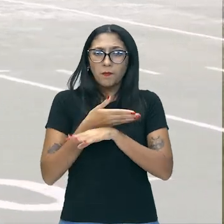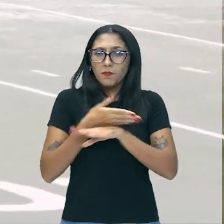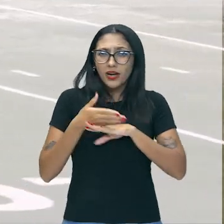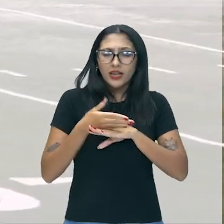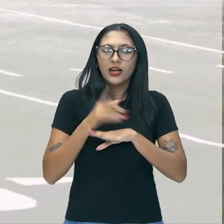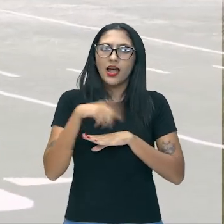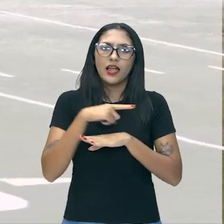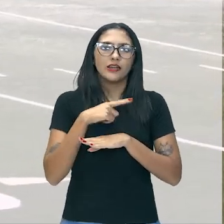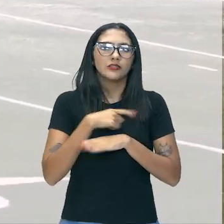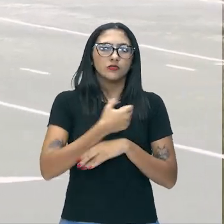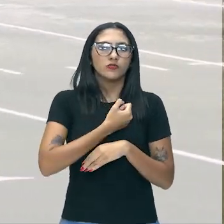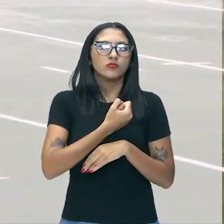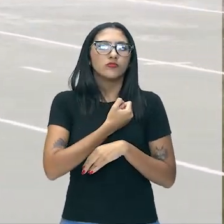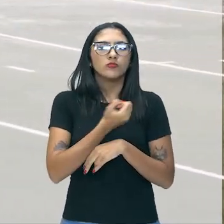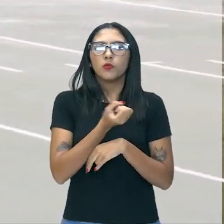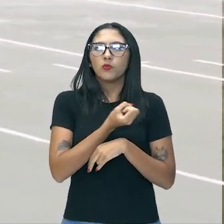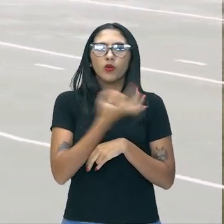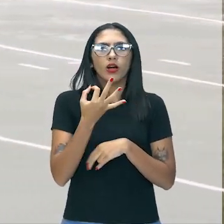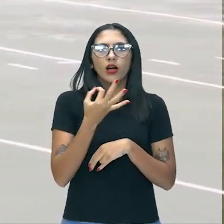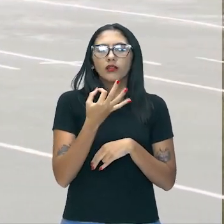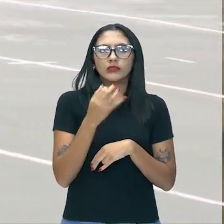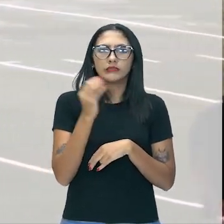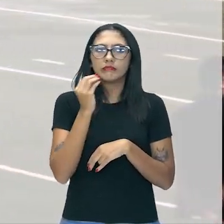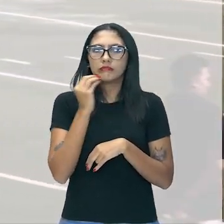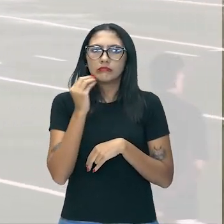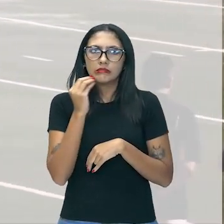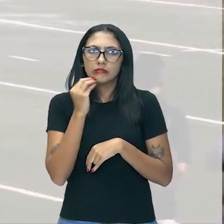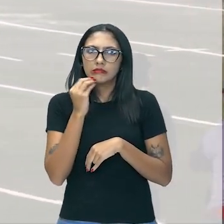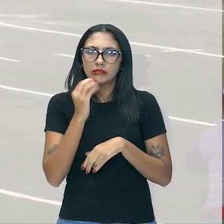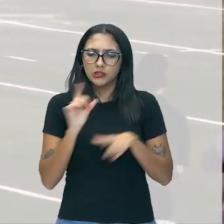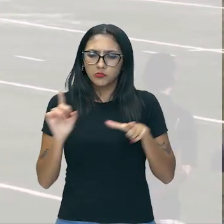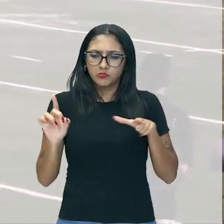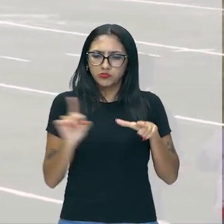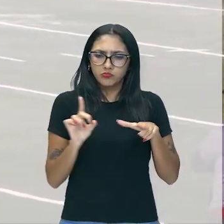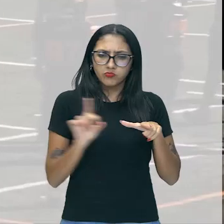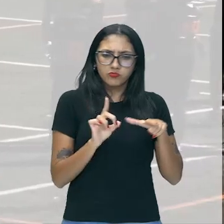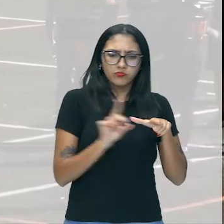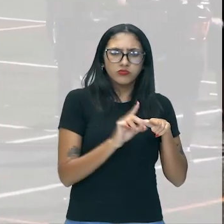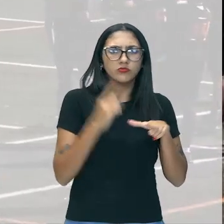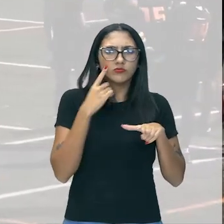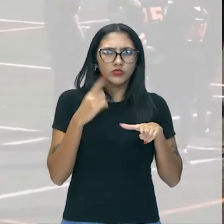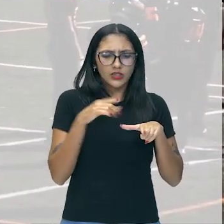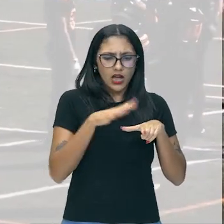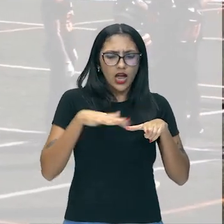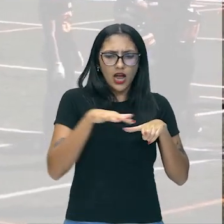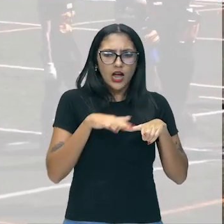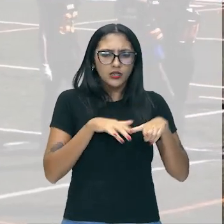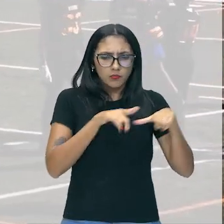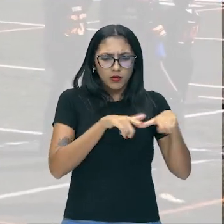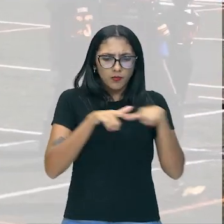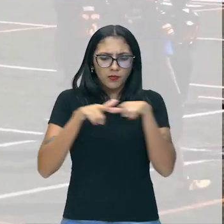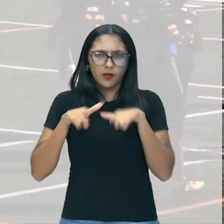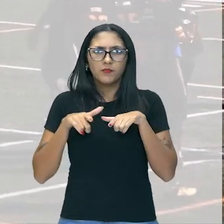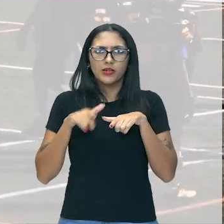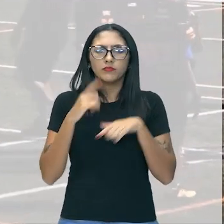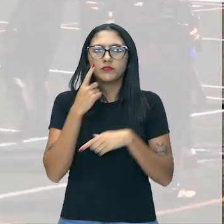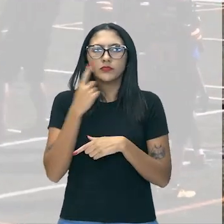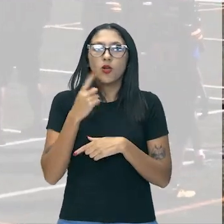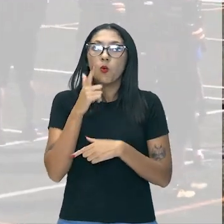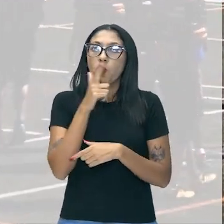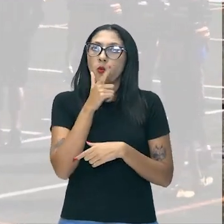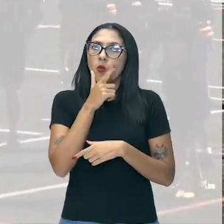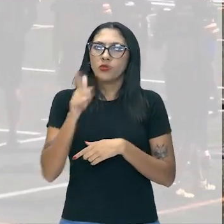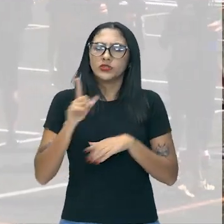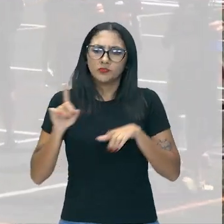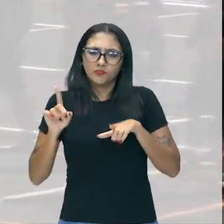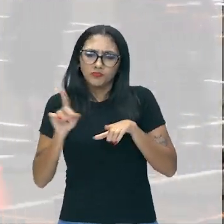do jogo, eles vão tentando avançar, né, esse território, né, até chegar lá a end zone, que é